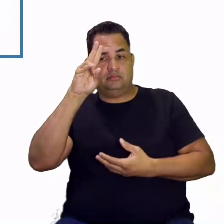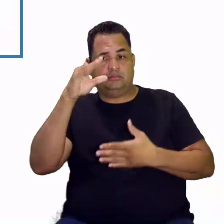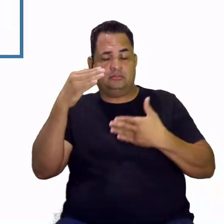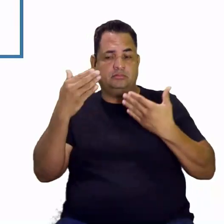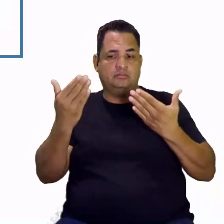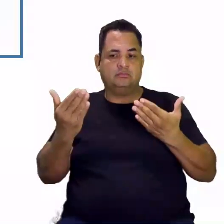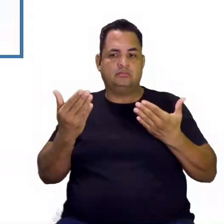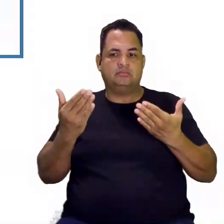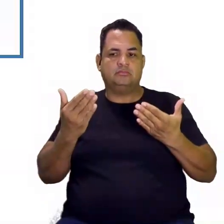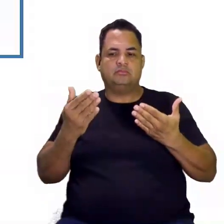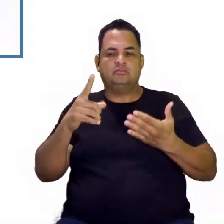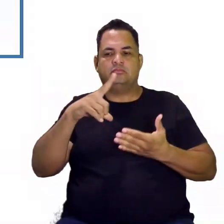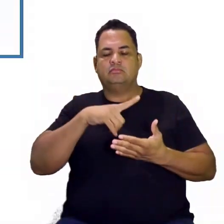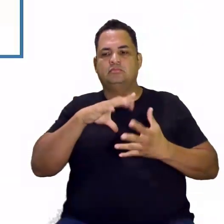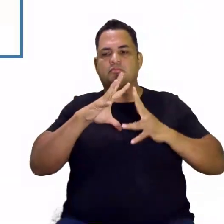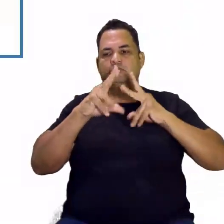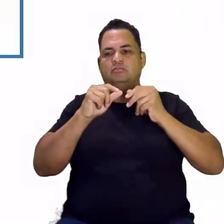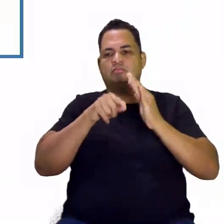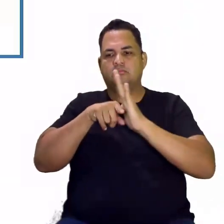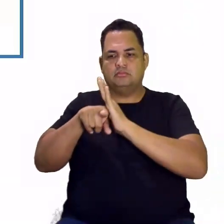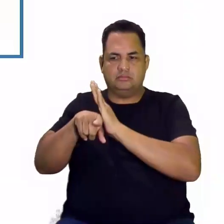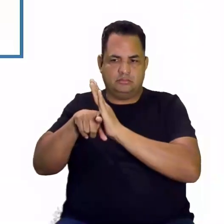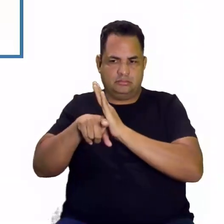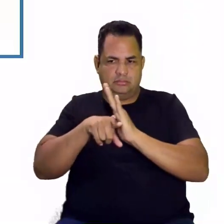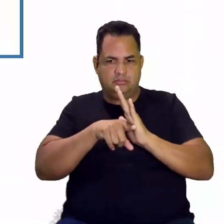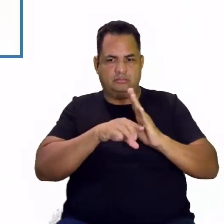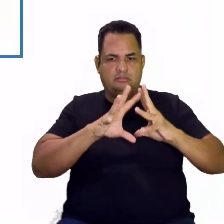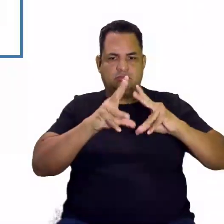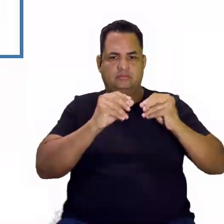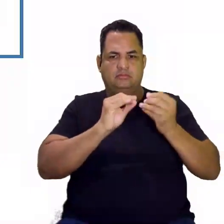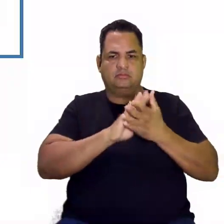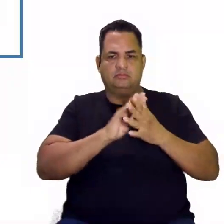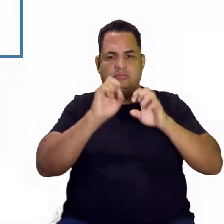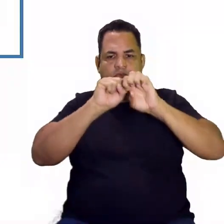lembrando que houve todo um estudo, toda uma